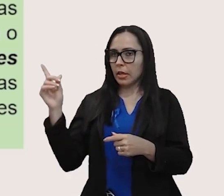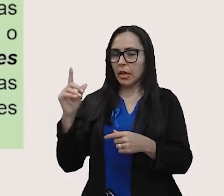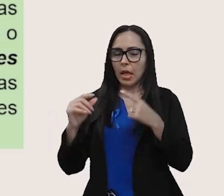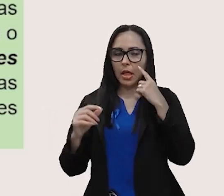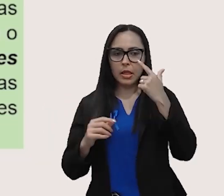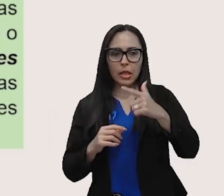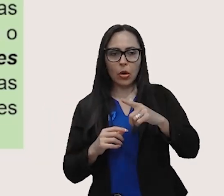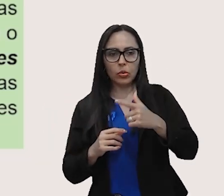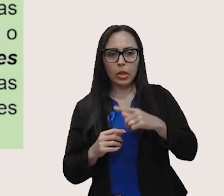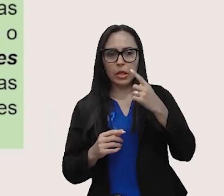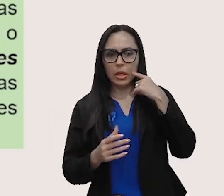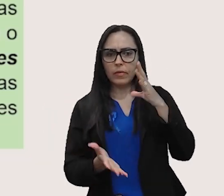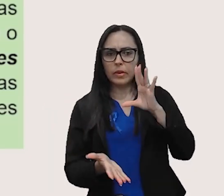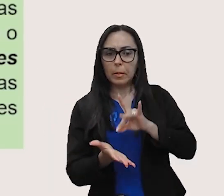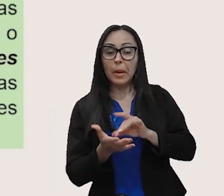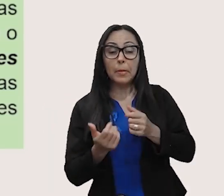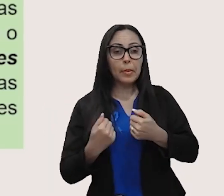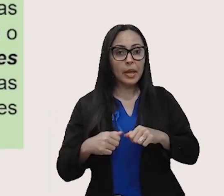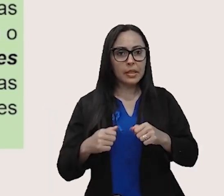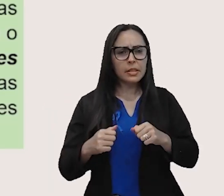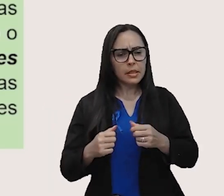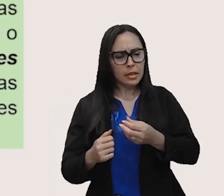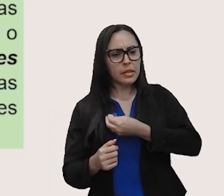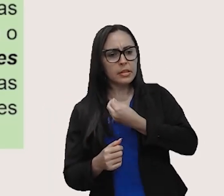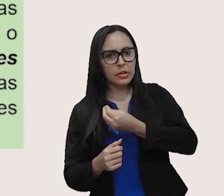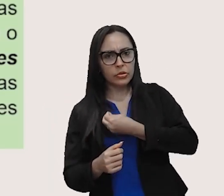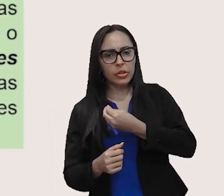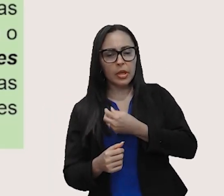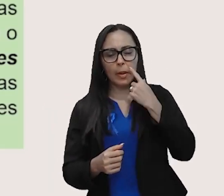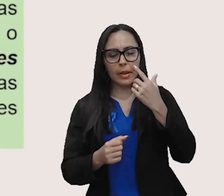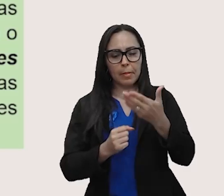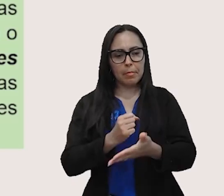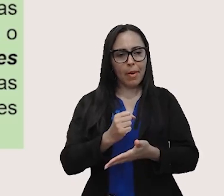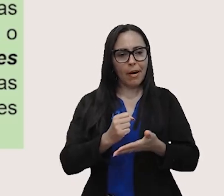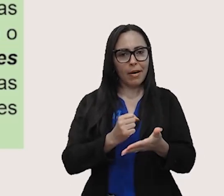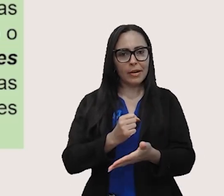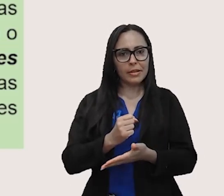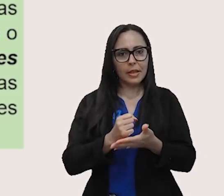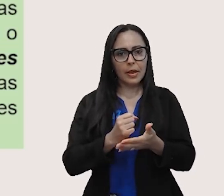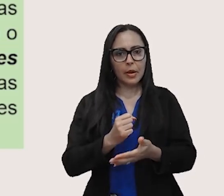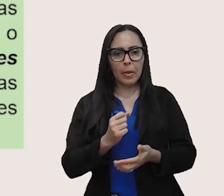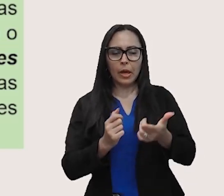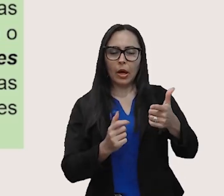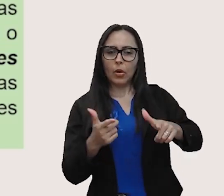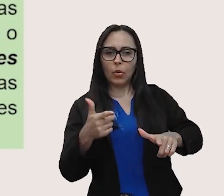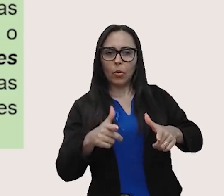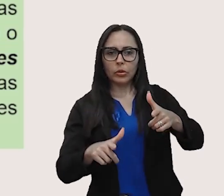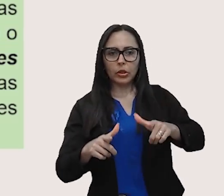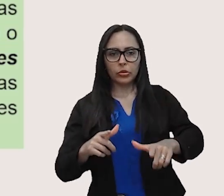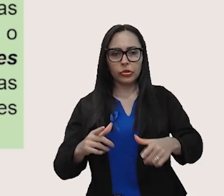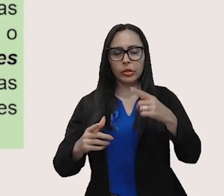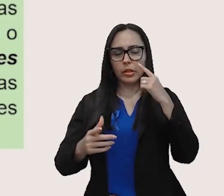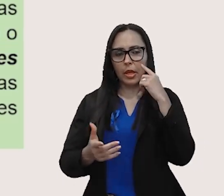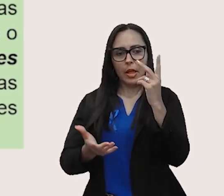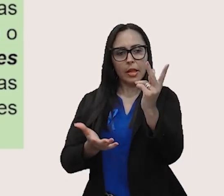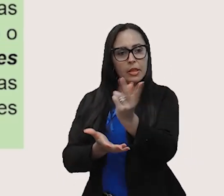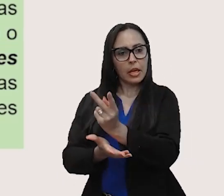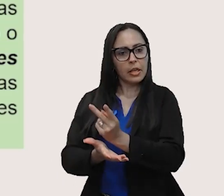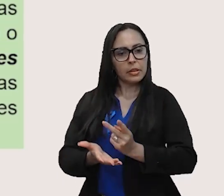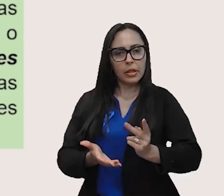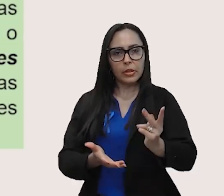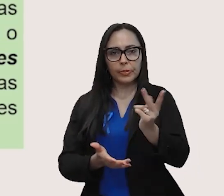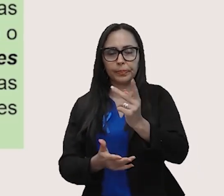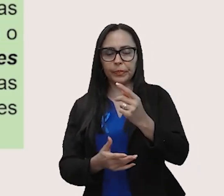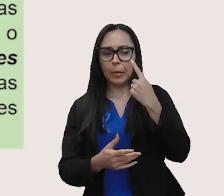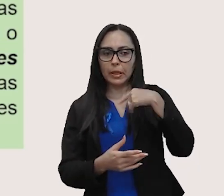possuem definição, mas precisam existir para dar base para as definições geométricas. Então, a partir